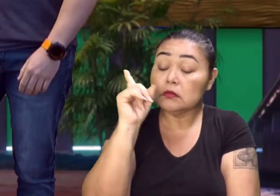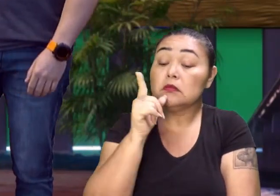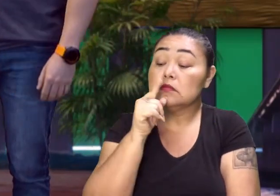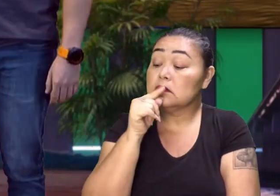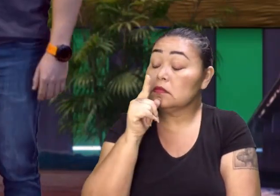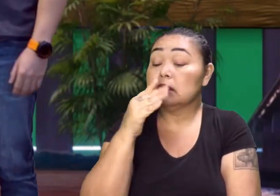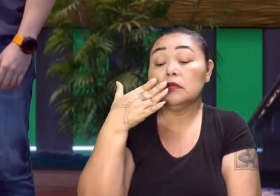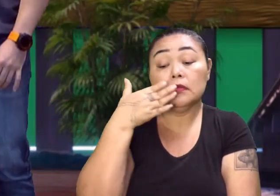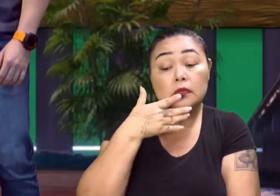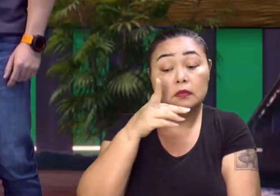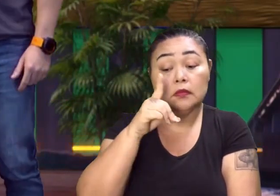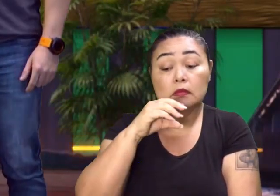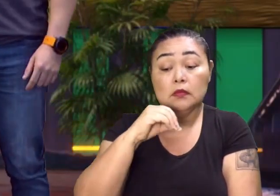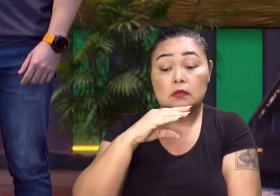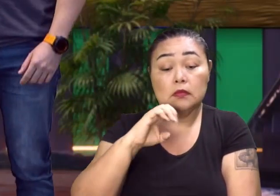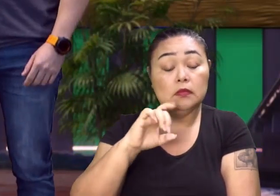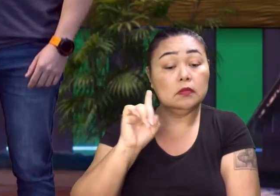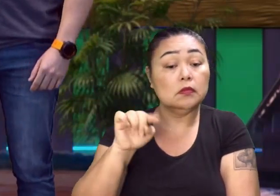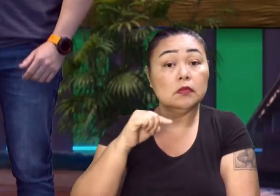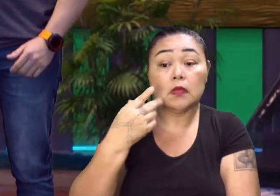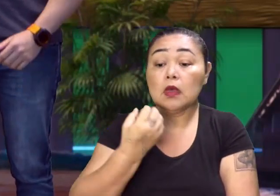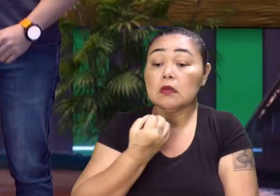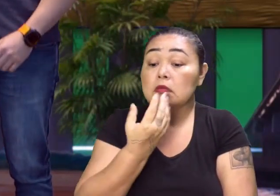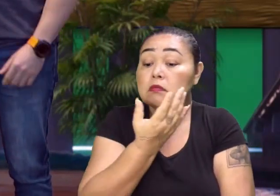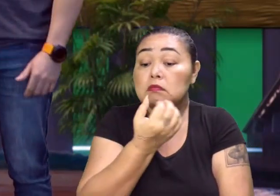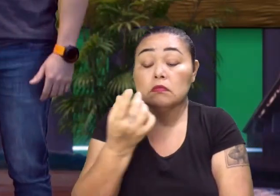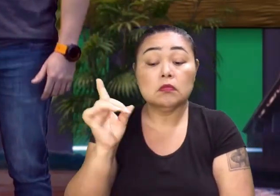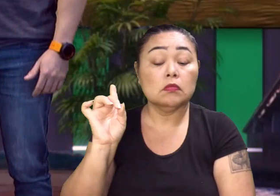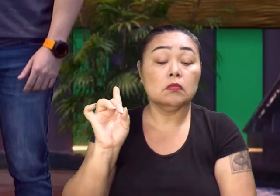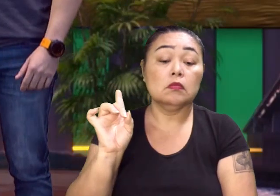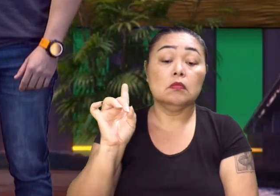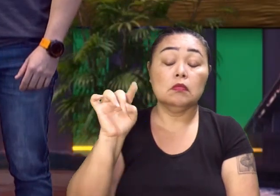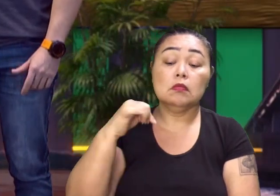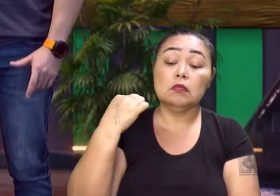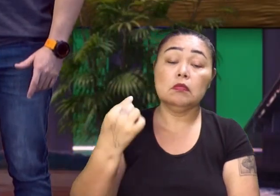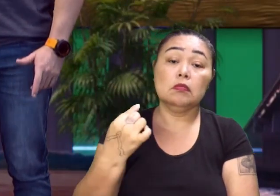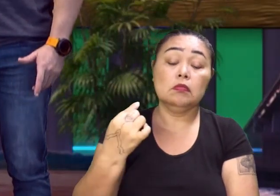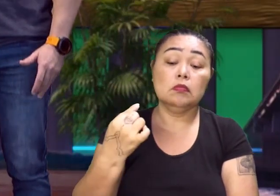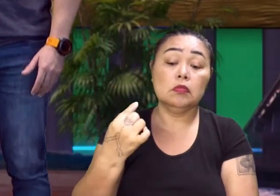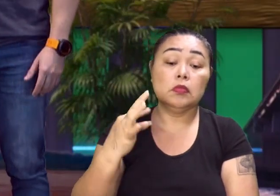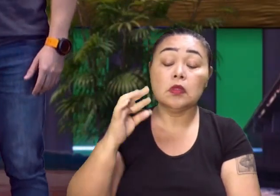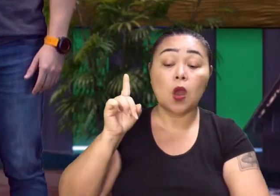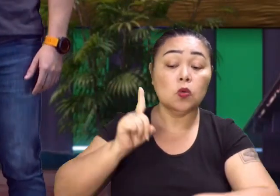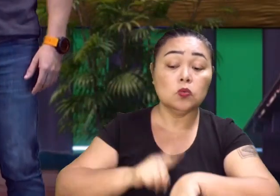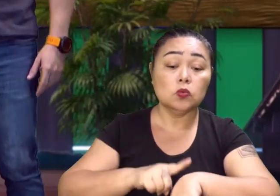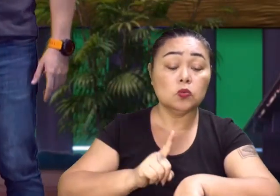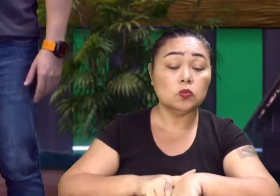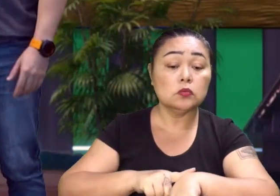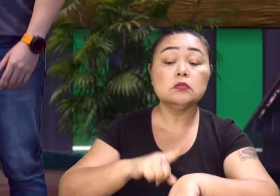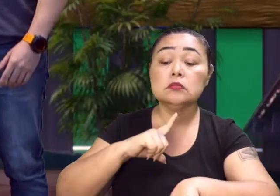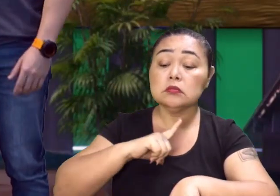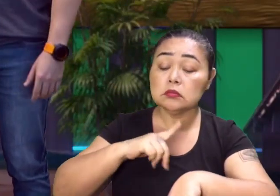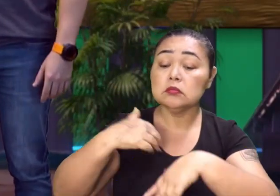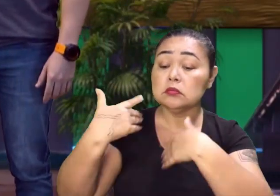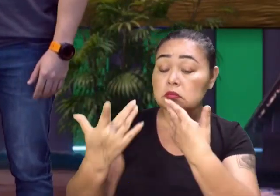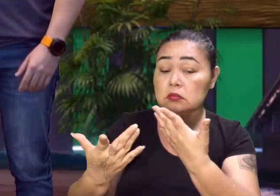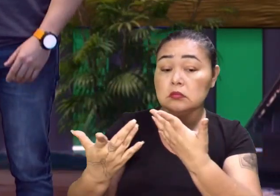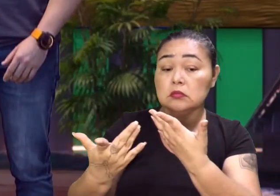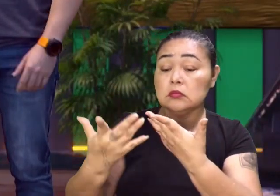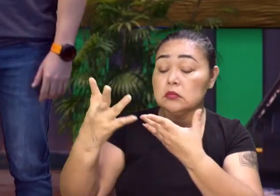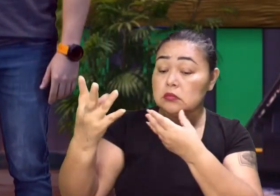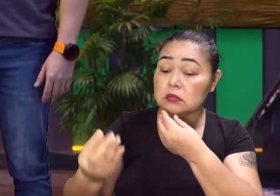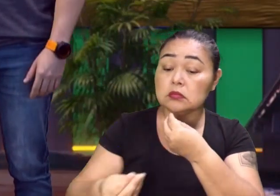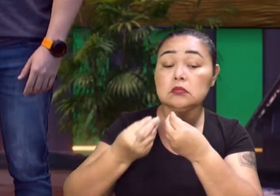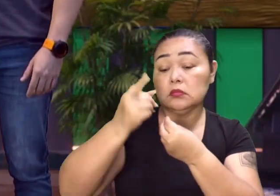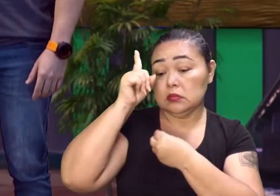A água doce. E ela não está disponível a todo momento. Por isso que a gente tem que cuidar. Exato. Captar ela